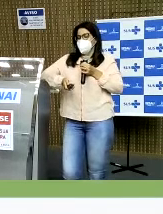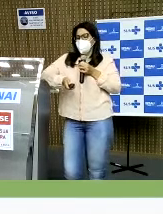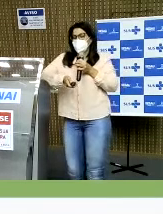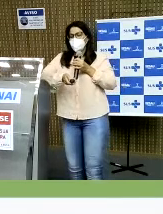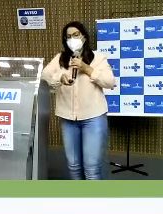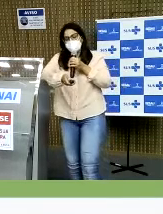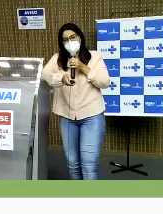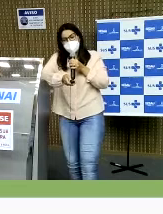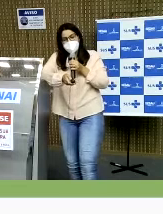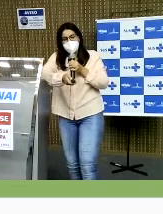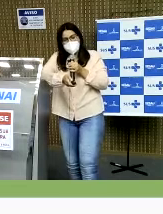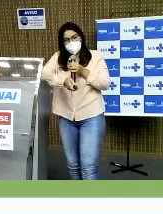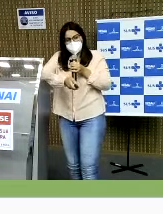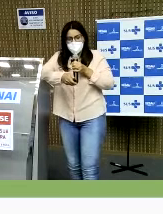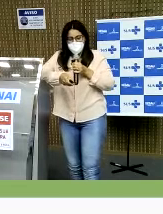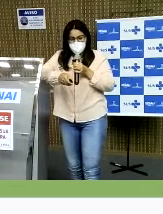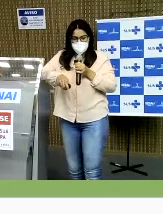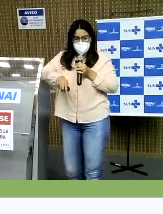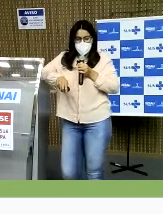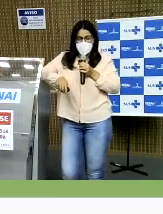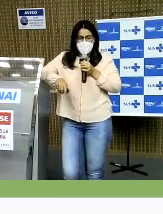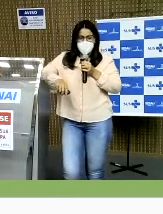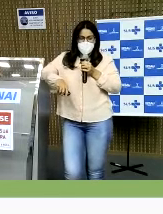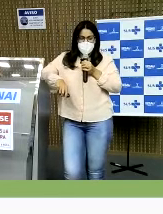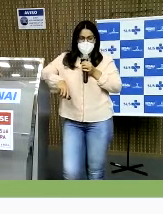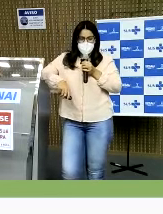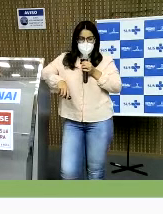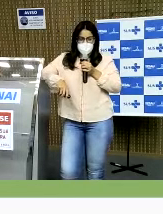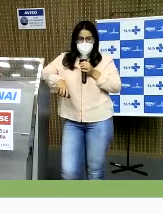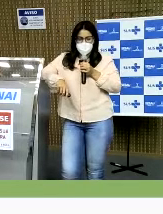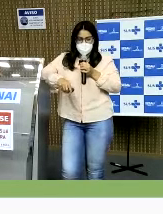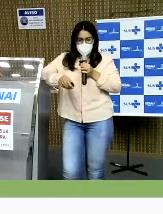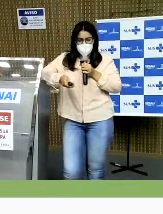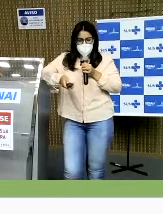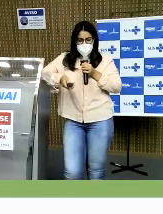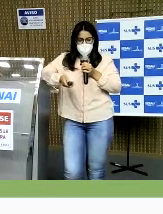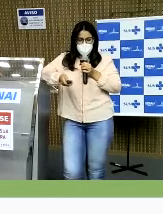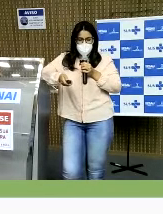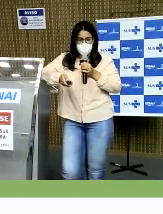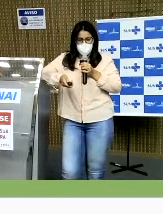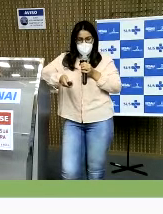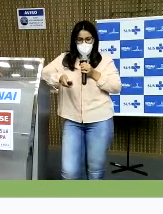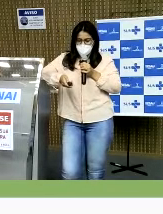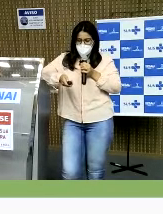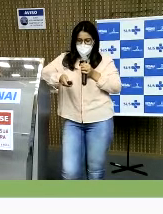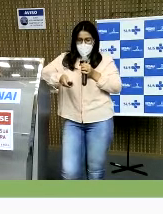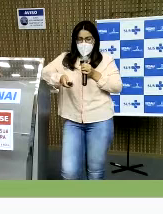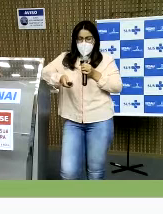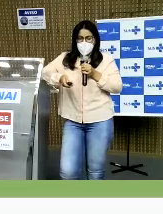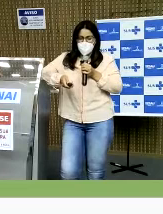Isso. Doenças transmissíveis. Sífilis. Sífilis, o número de casos notificados em 2020 foram